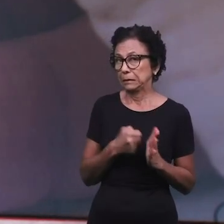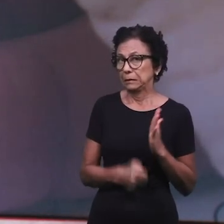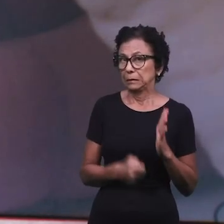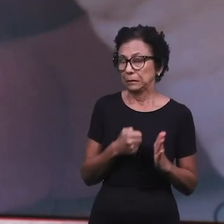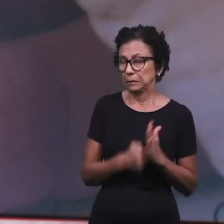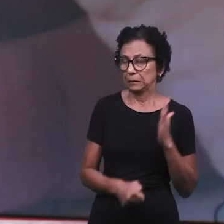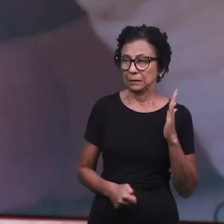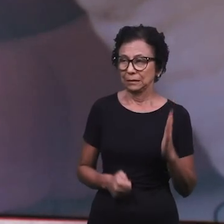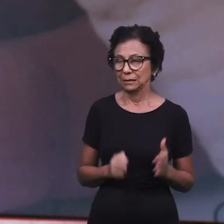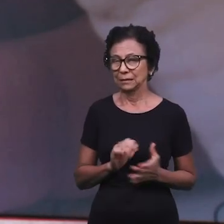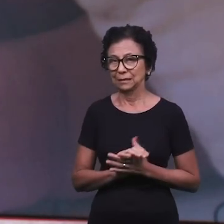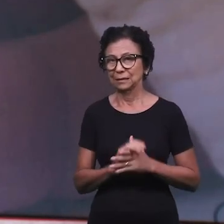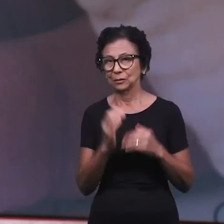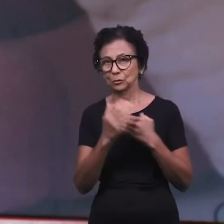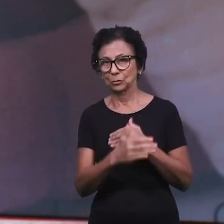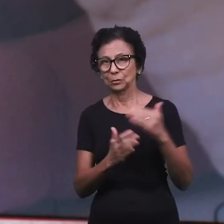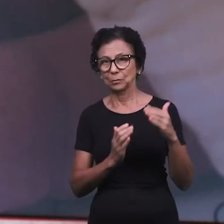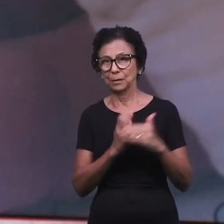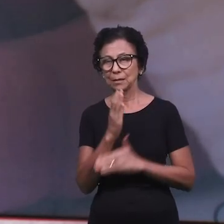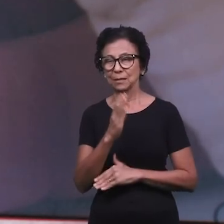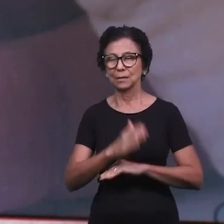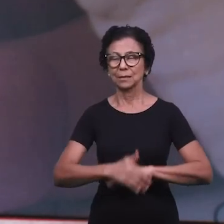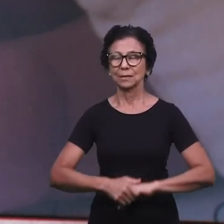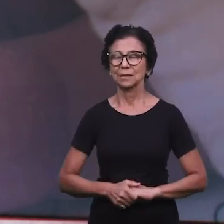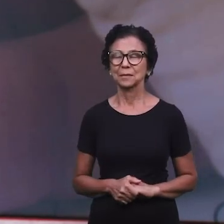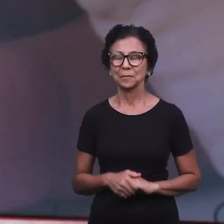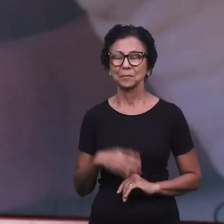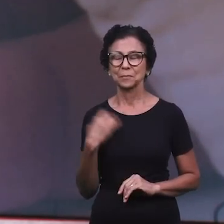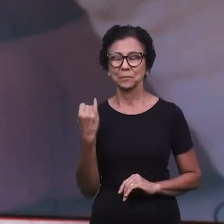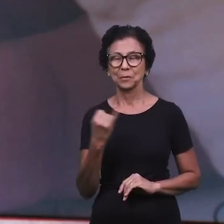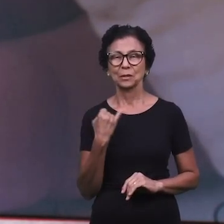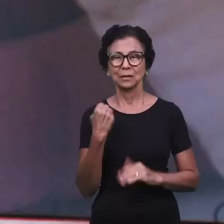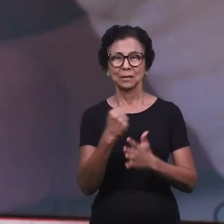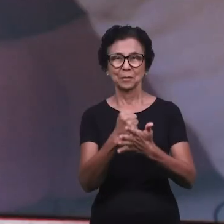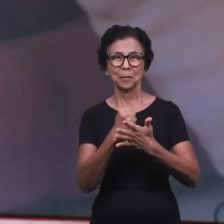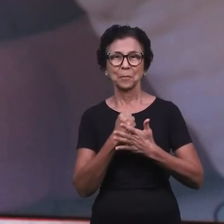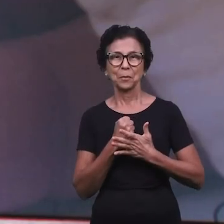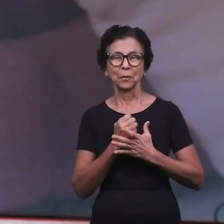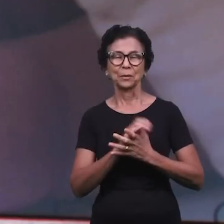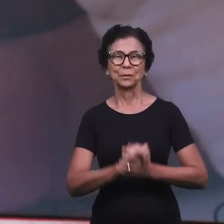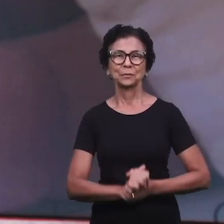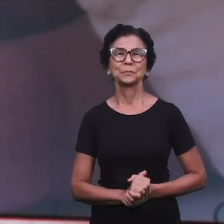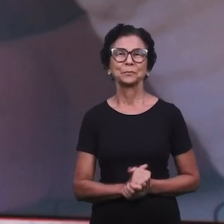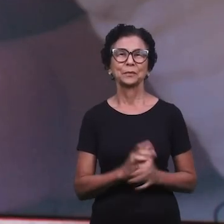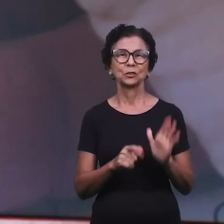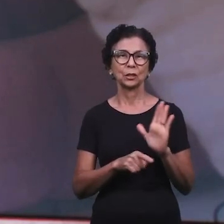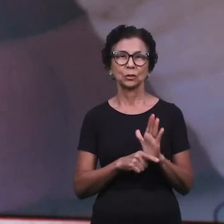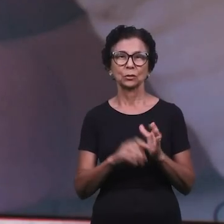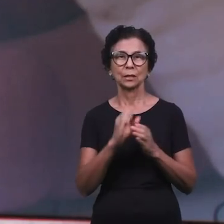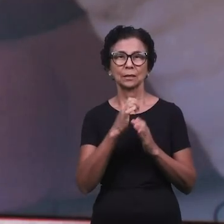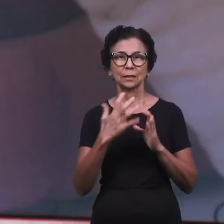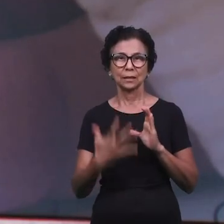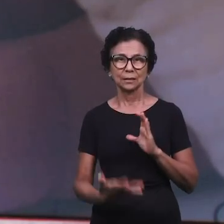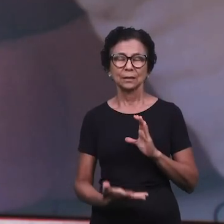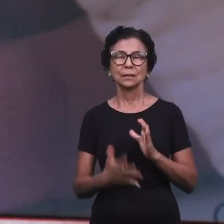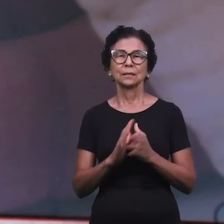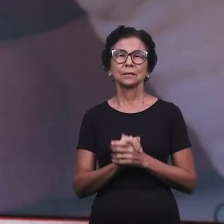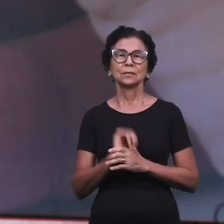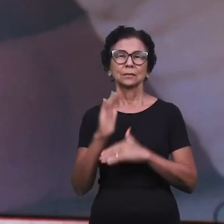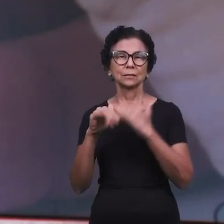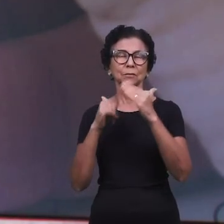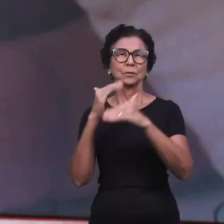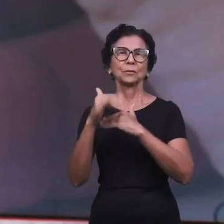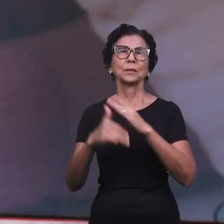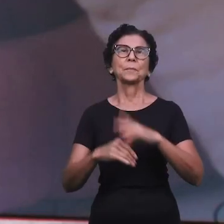aí pela sua carreira. Então, ter uma rede de apoio vai te ajudar a desenvolver essas características aí da resiliência, tá